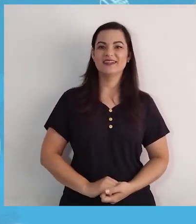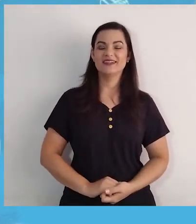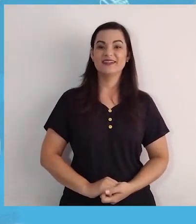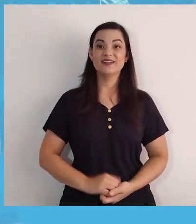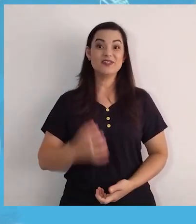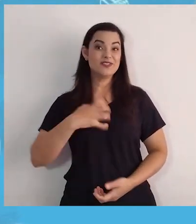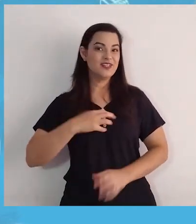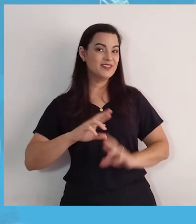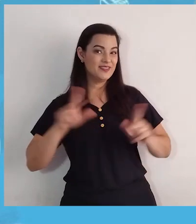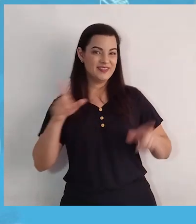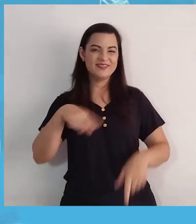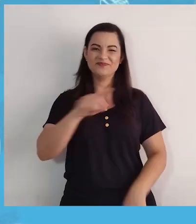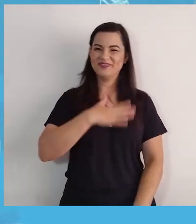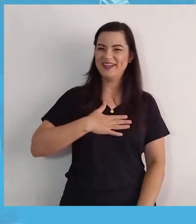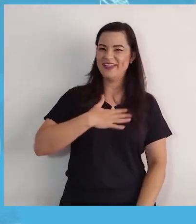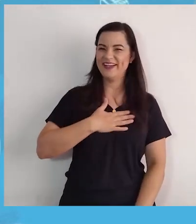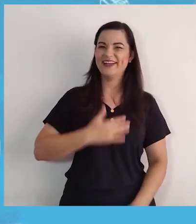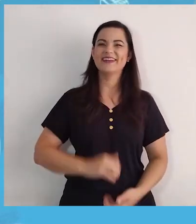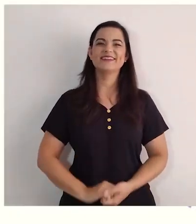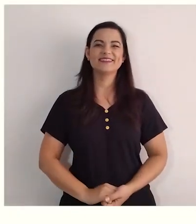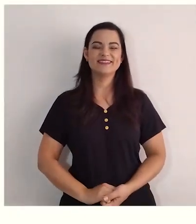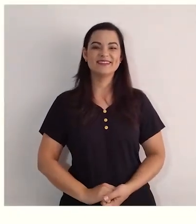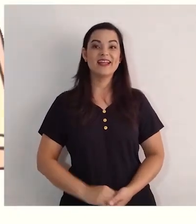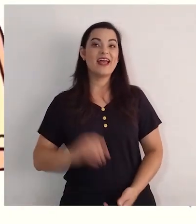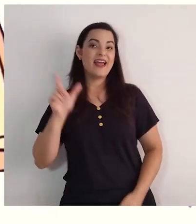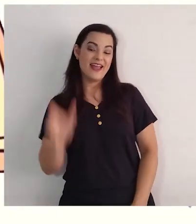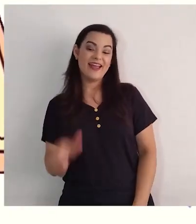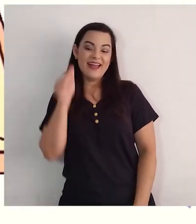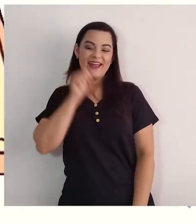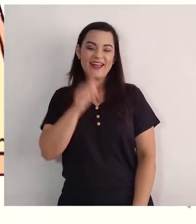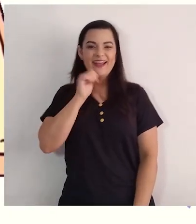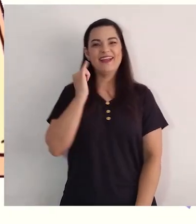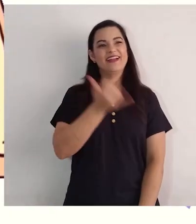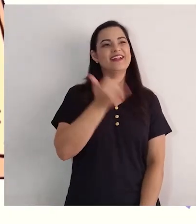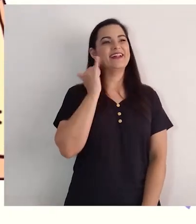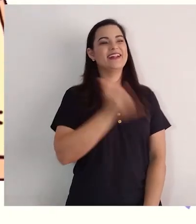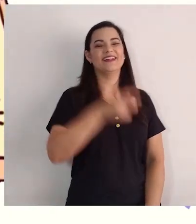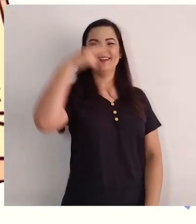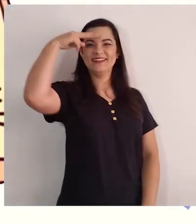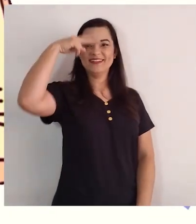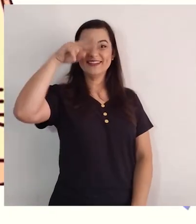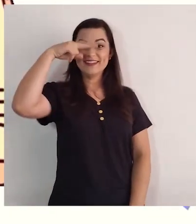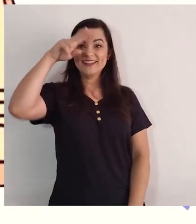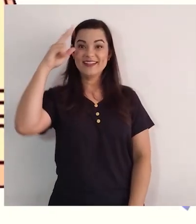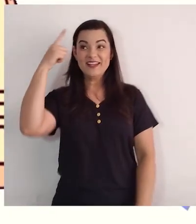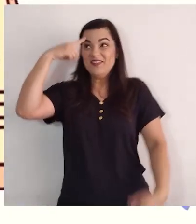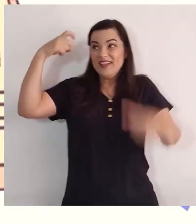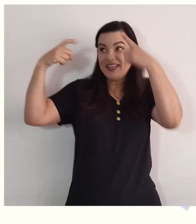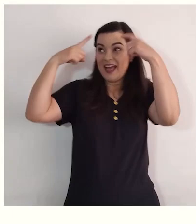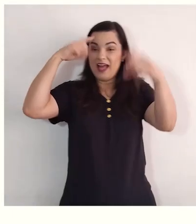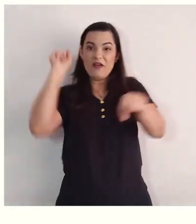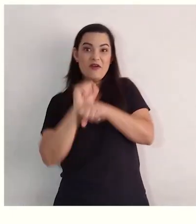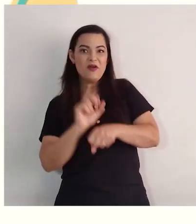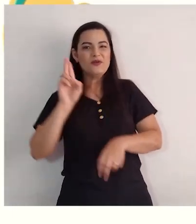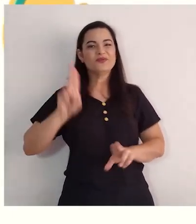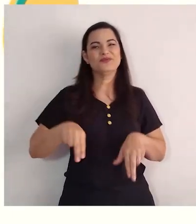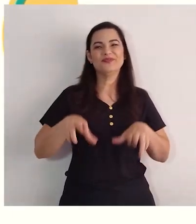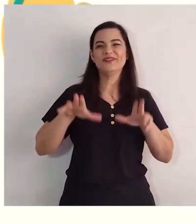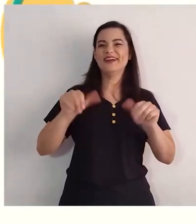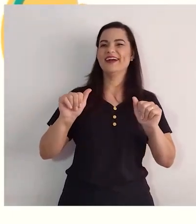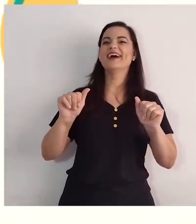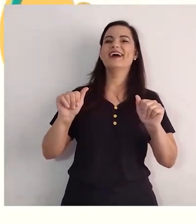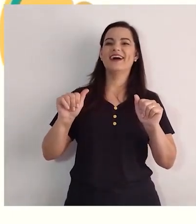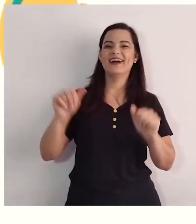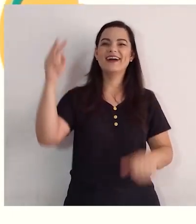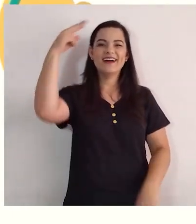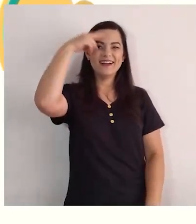De uma forma bem diferente, você vai gostar. Ela conta história e nunca para de inventar.